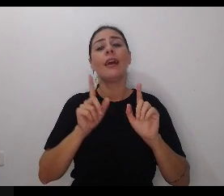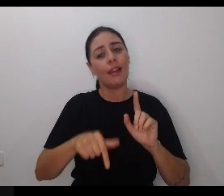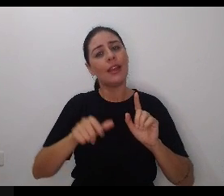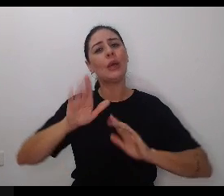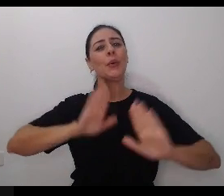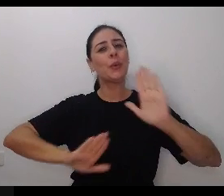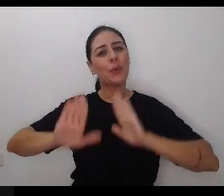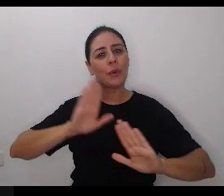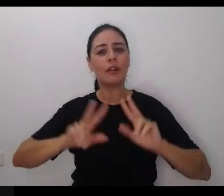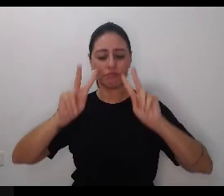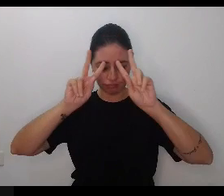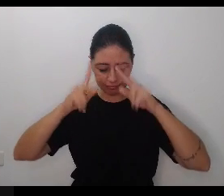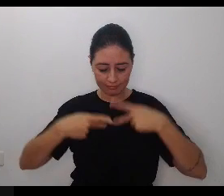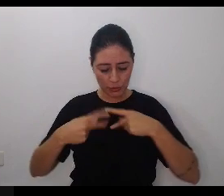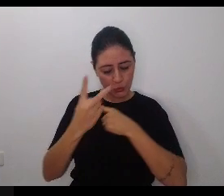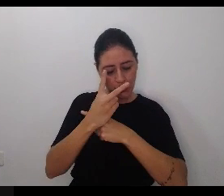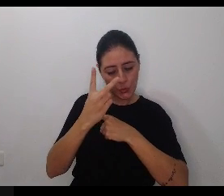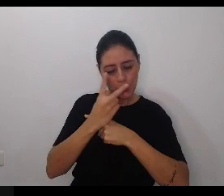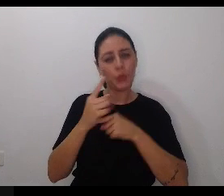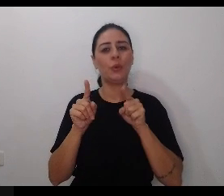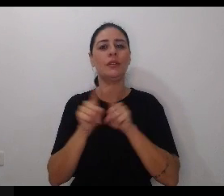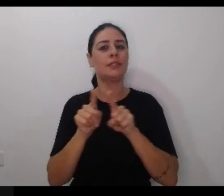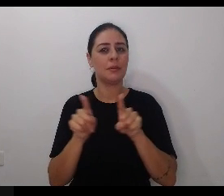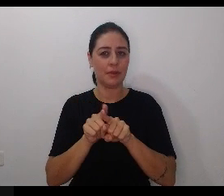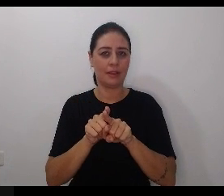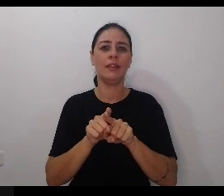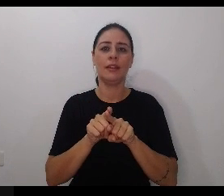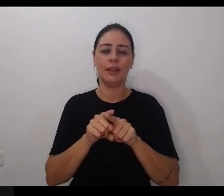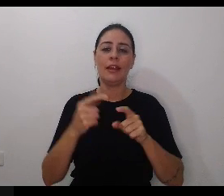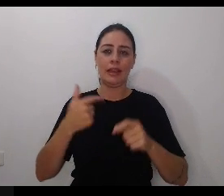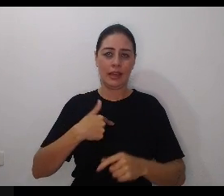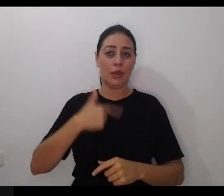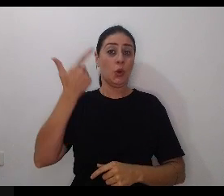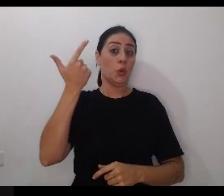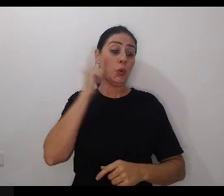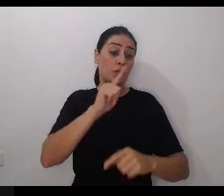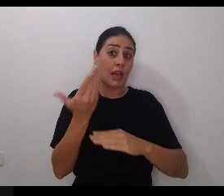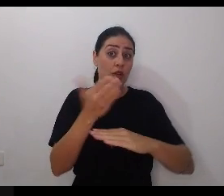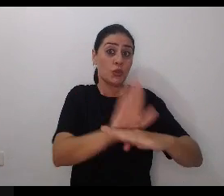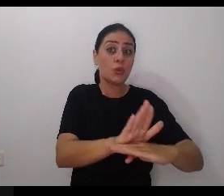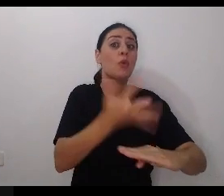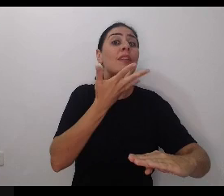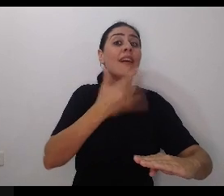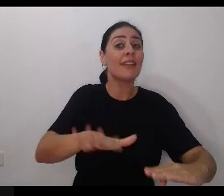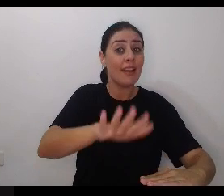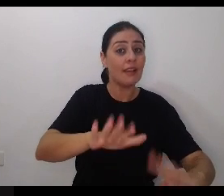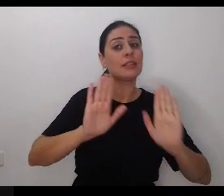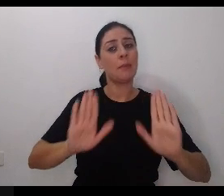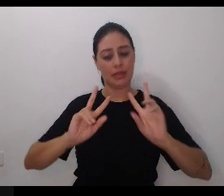pais também, os familiares de modo geral, os adultos, né? É um tempo de bastante desafio para todo